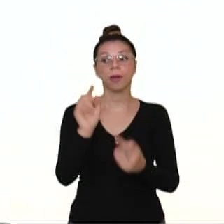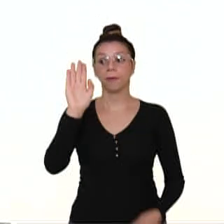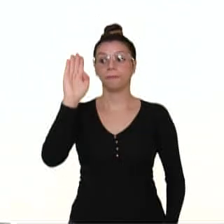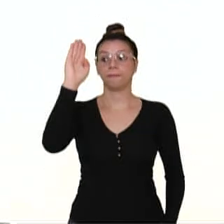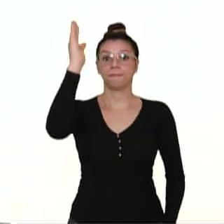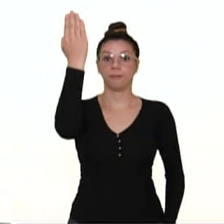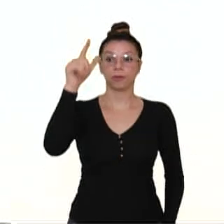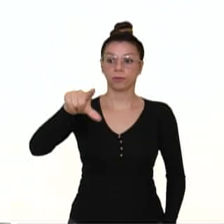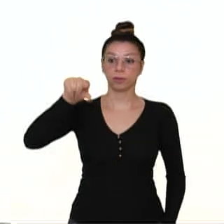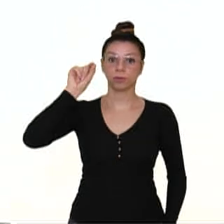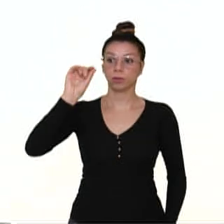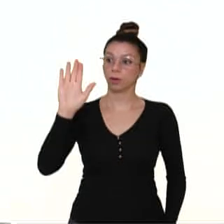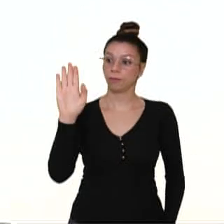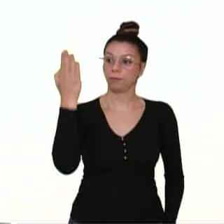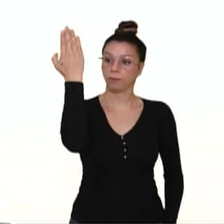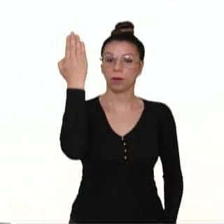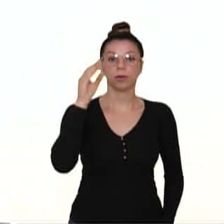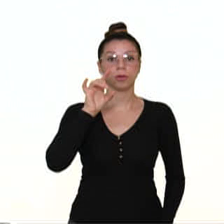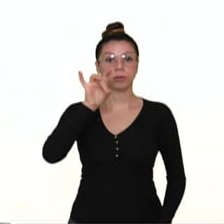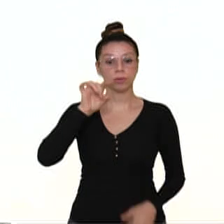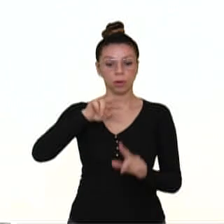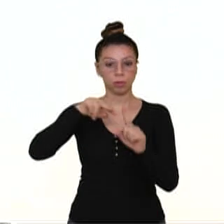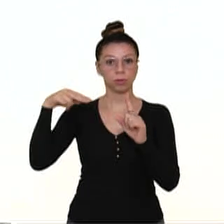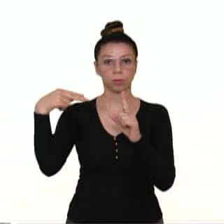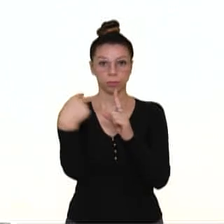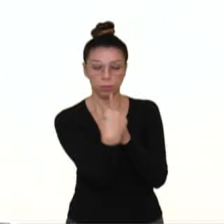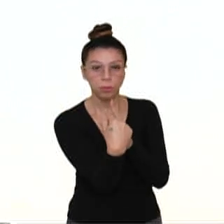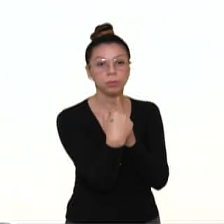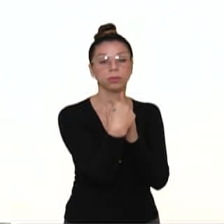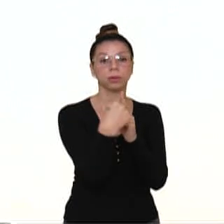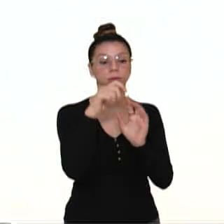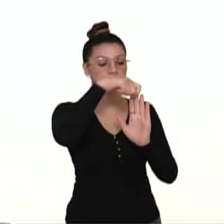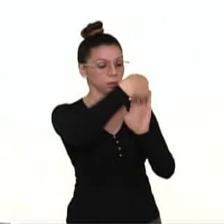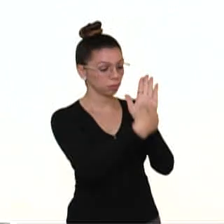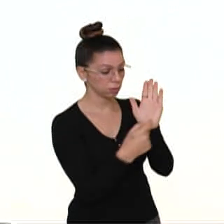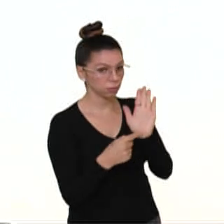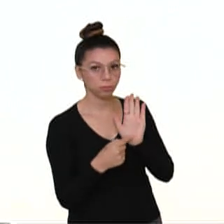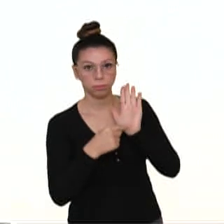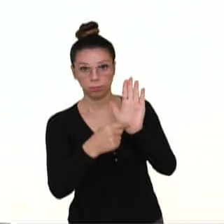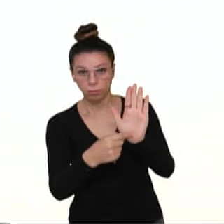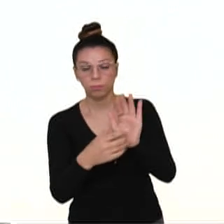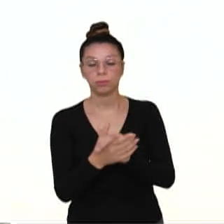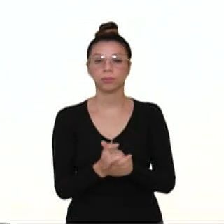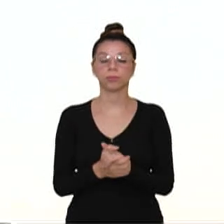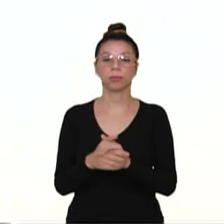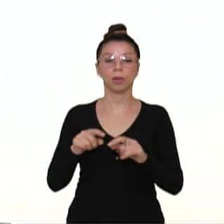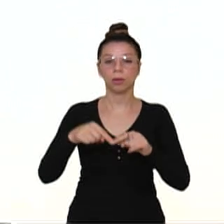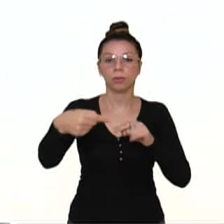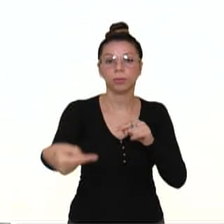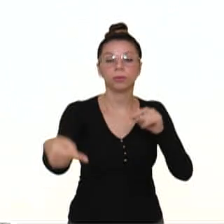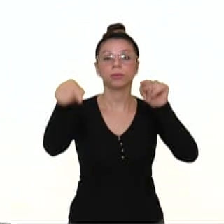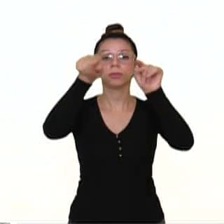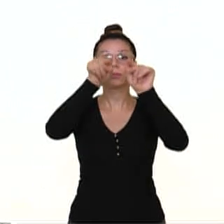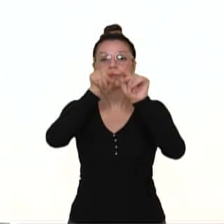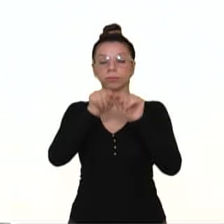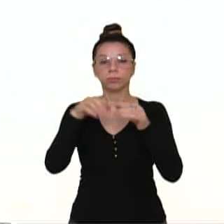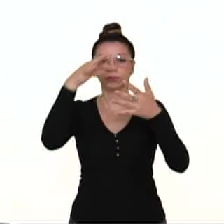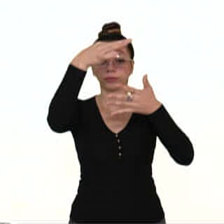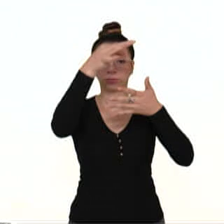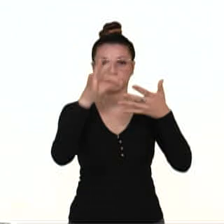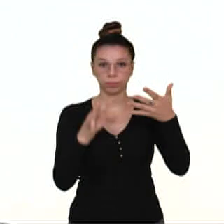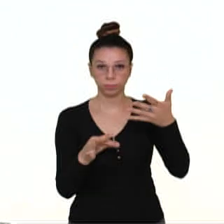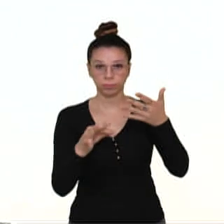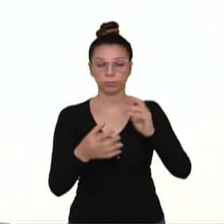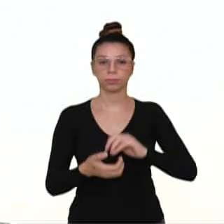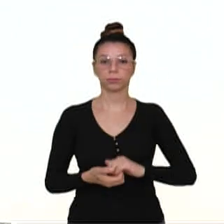falsas segundo a visão do texto, segundo a visão apresentada no texto. E logo voltamos para fazer a